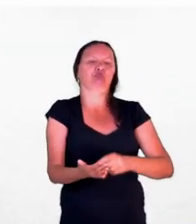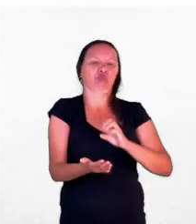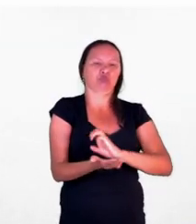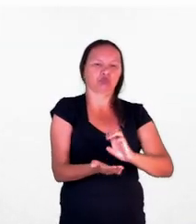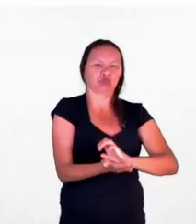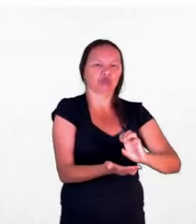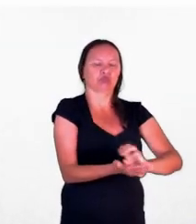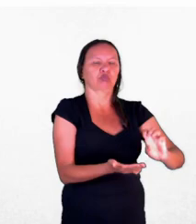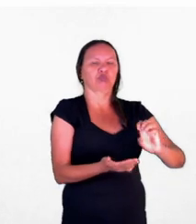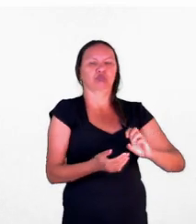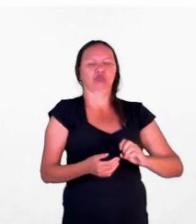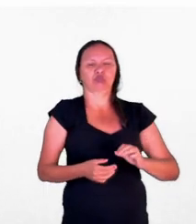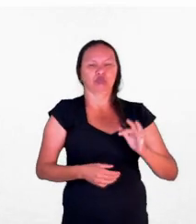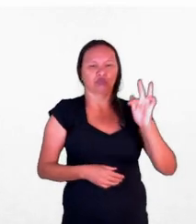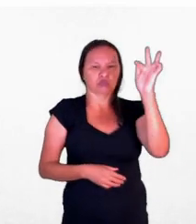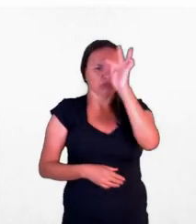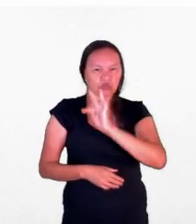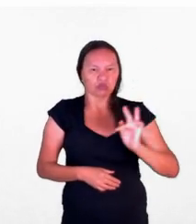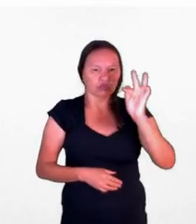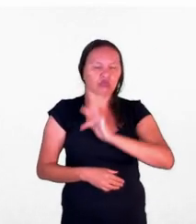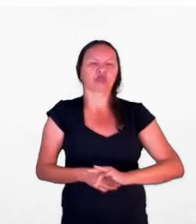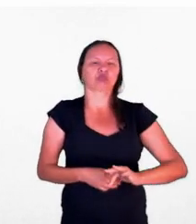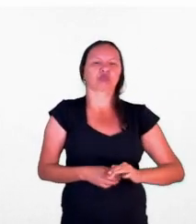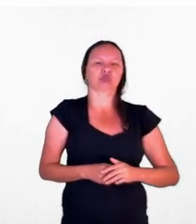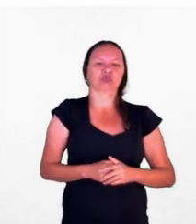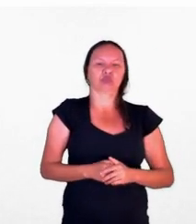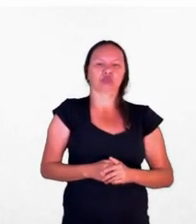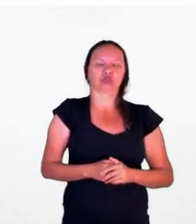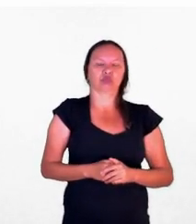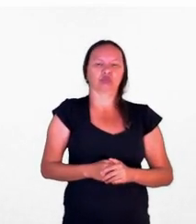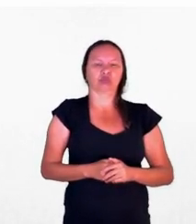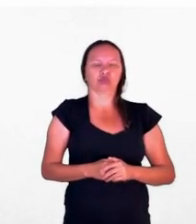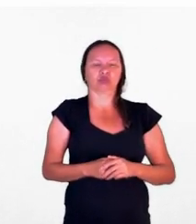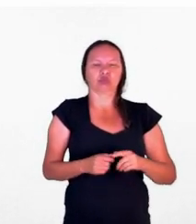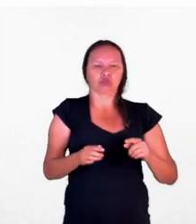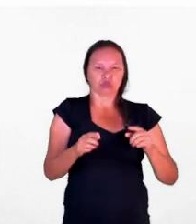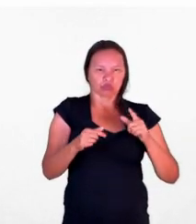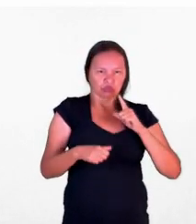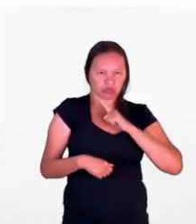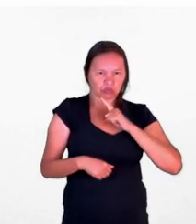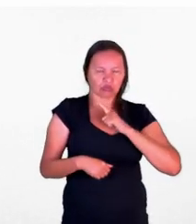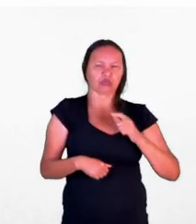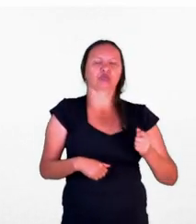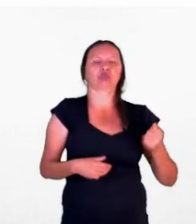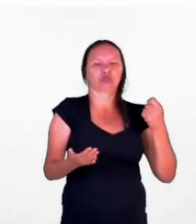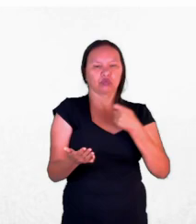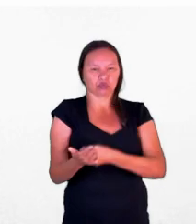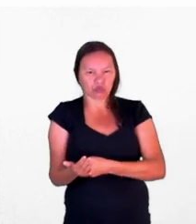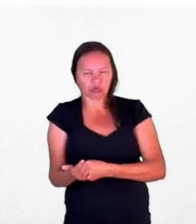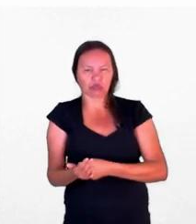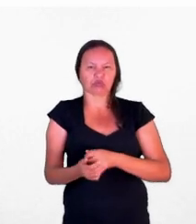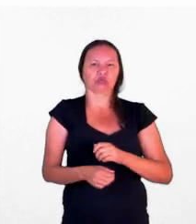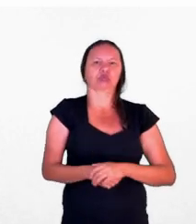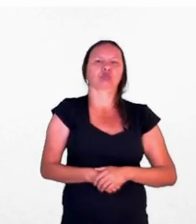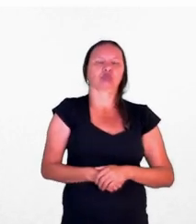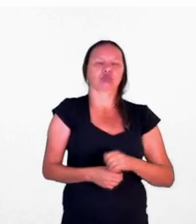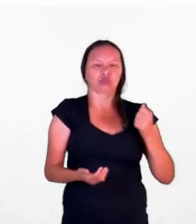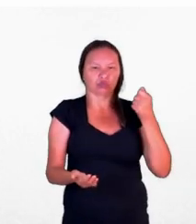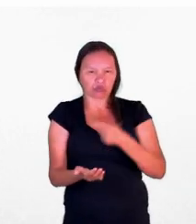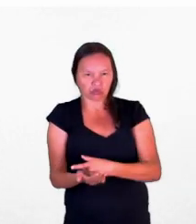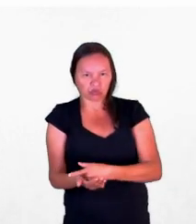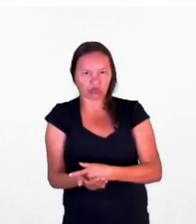recursos Federais e da necessidade de aplicação na Compra